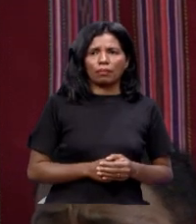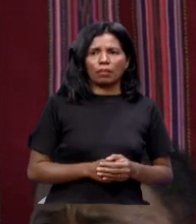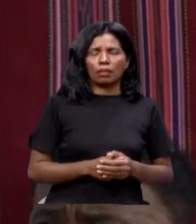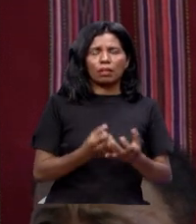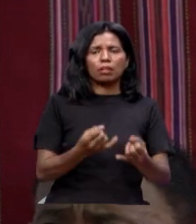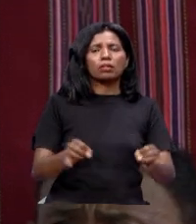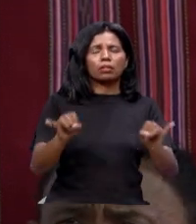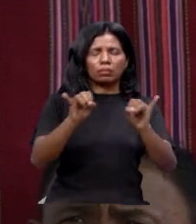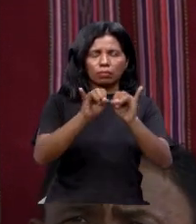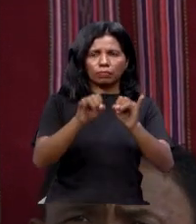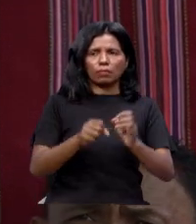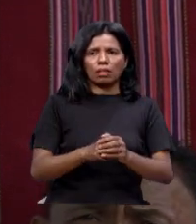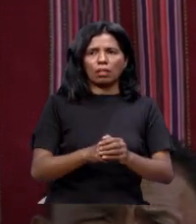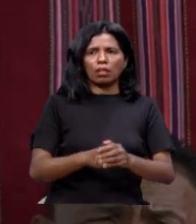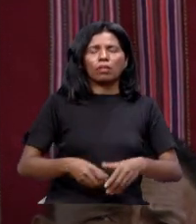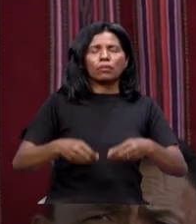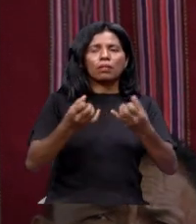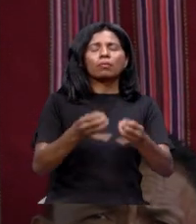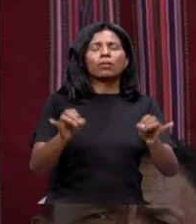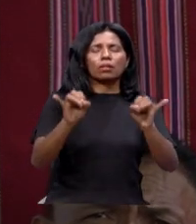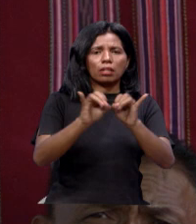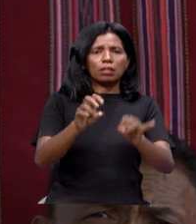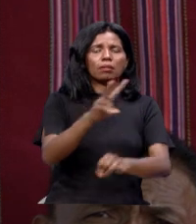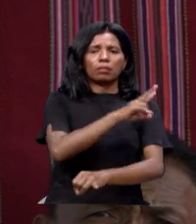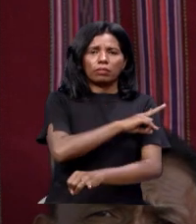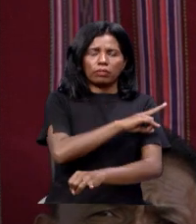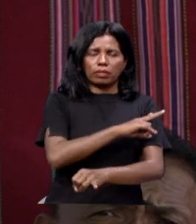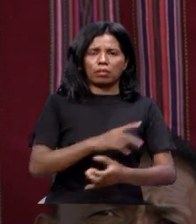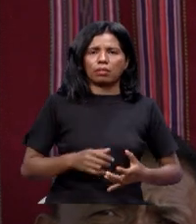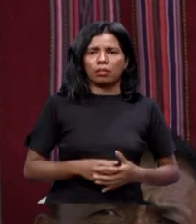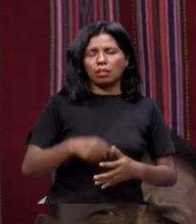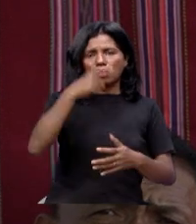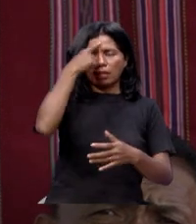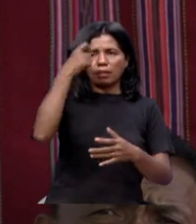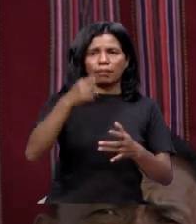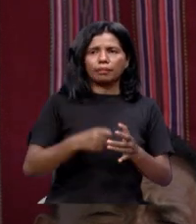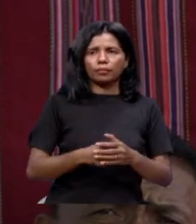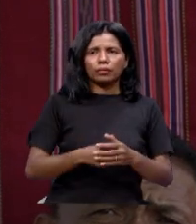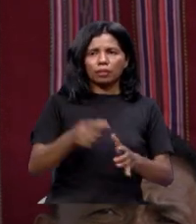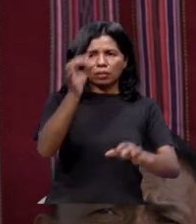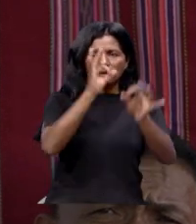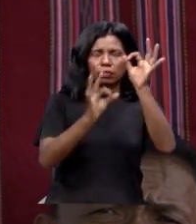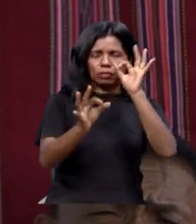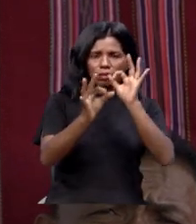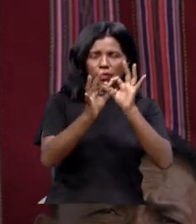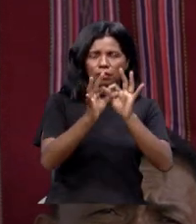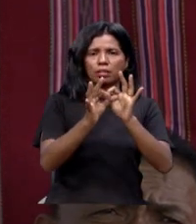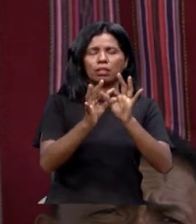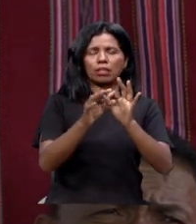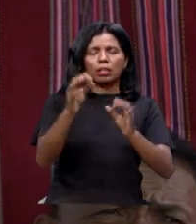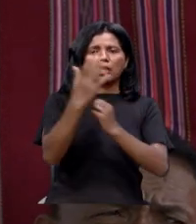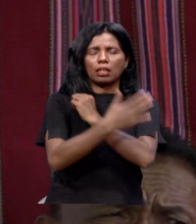constitucional foi importante a nível de imunização. Tamba, que a raída na sua vida tem